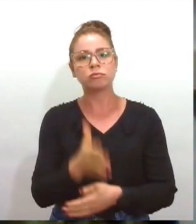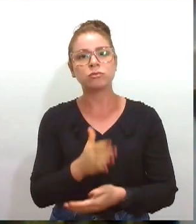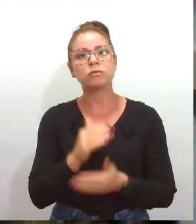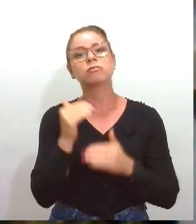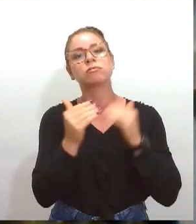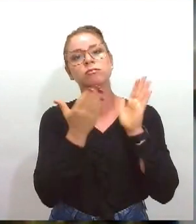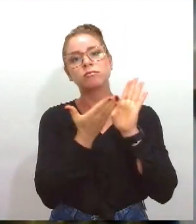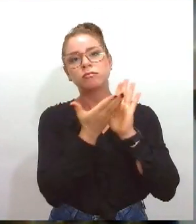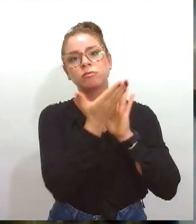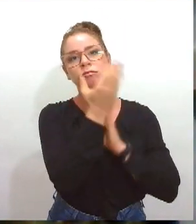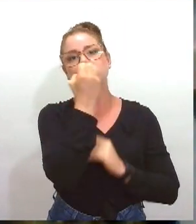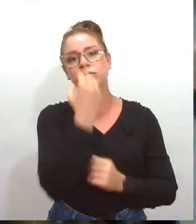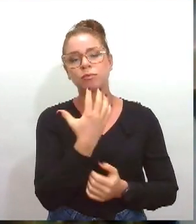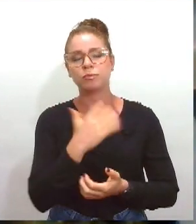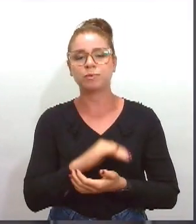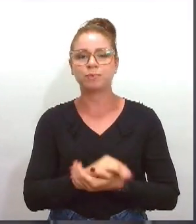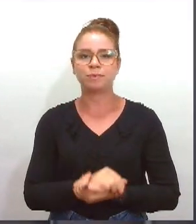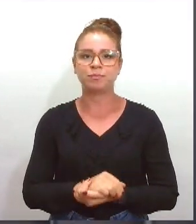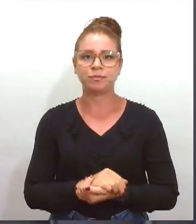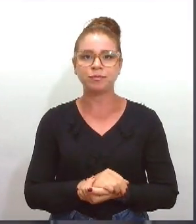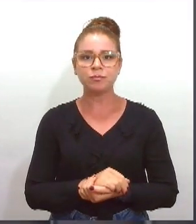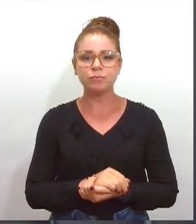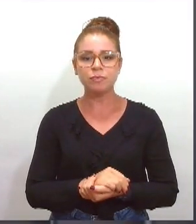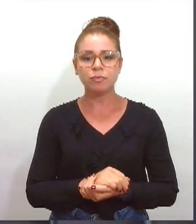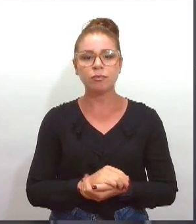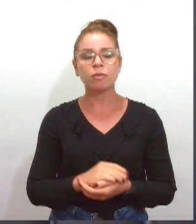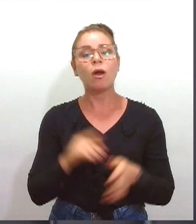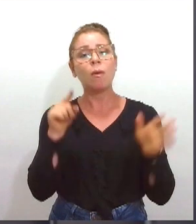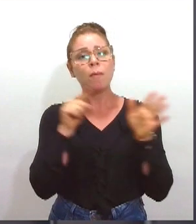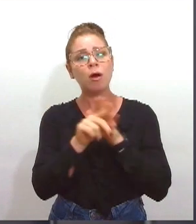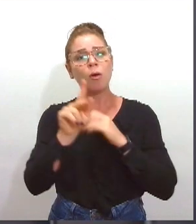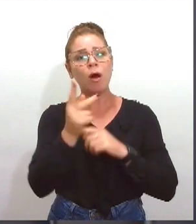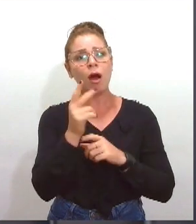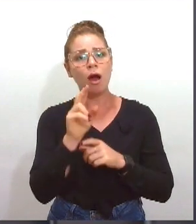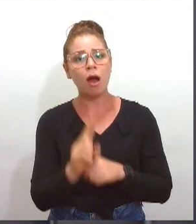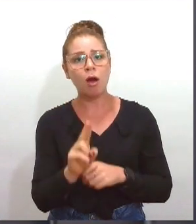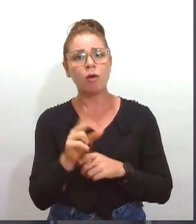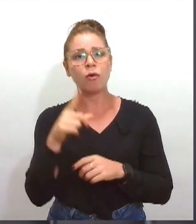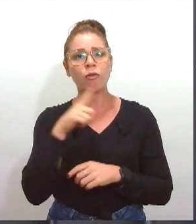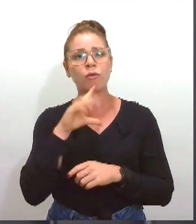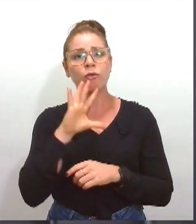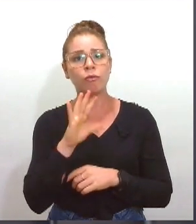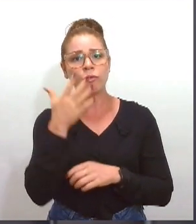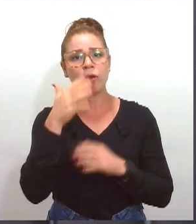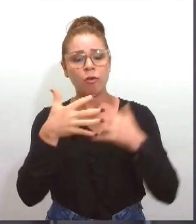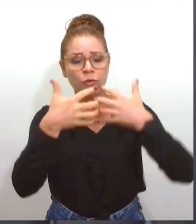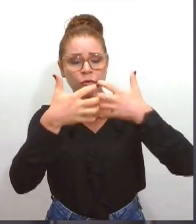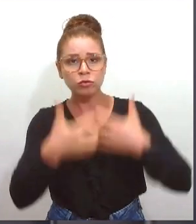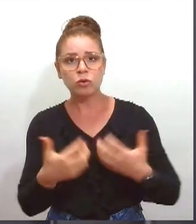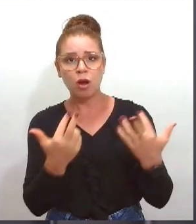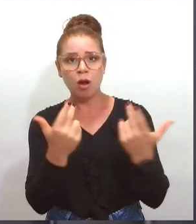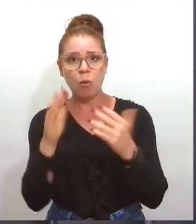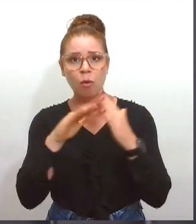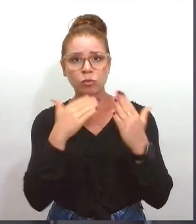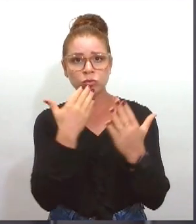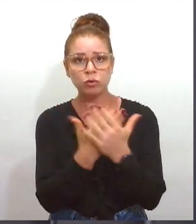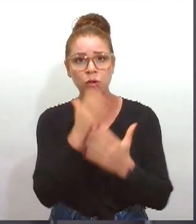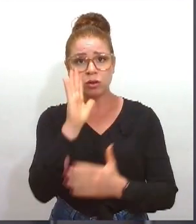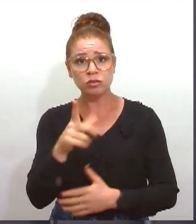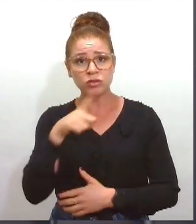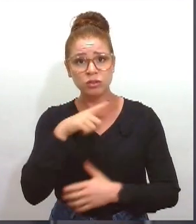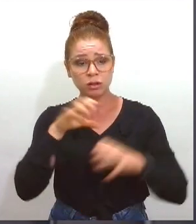bom. O HU será uma unidade escola. O hospital já está capacitado e estruturado